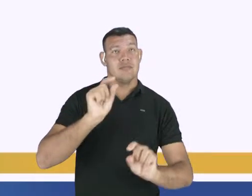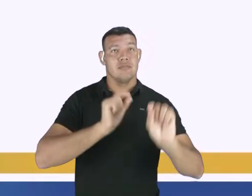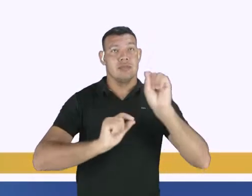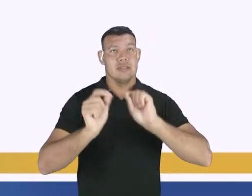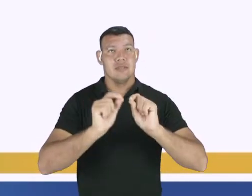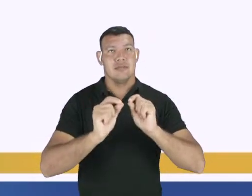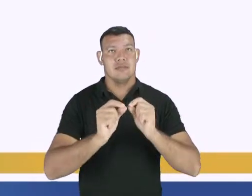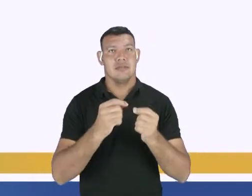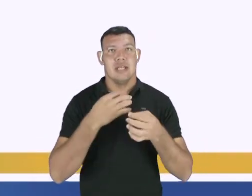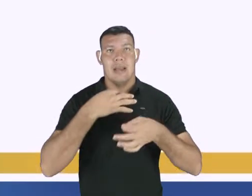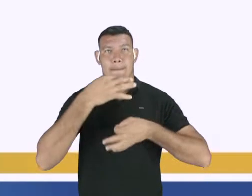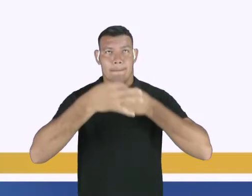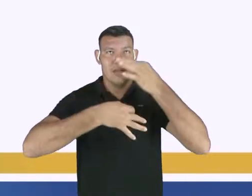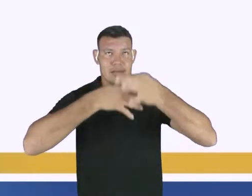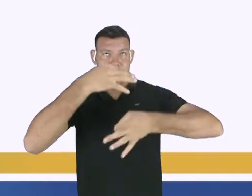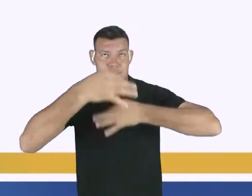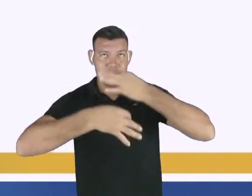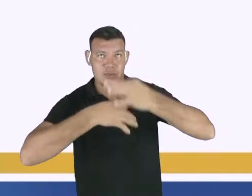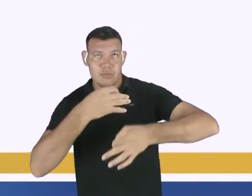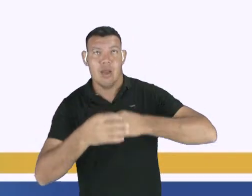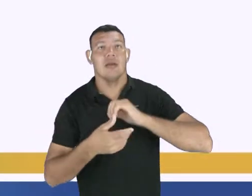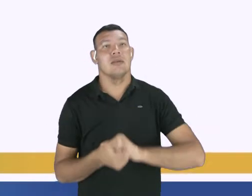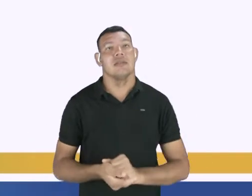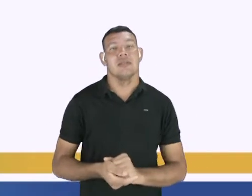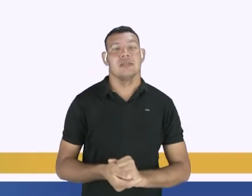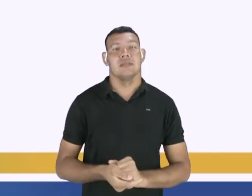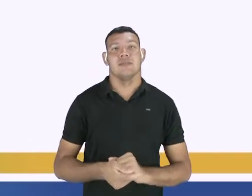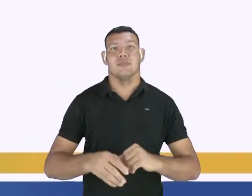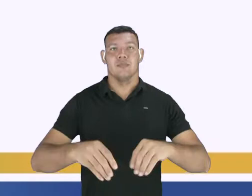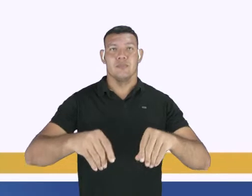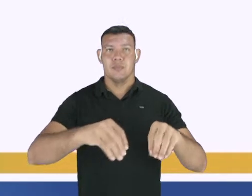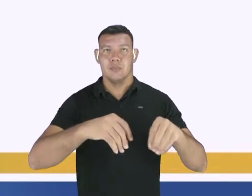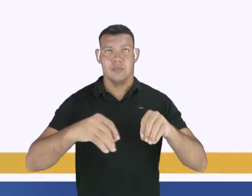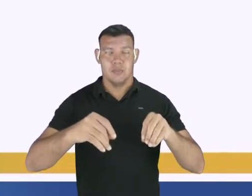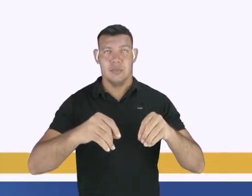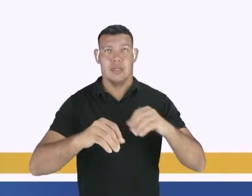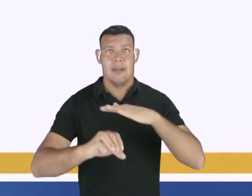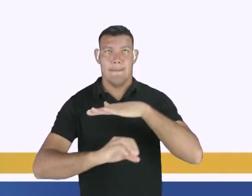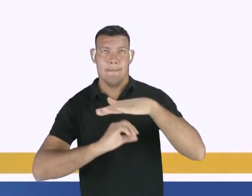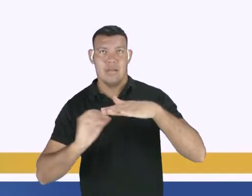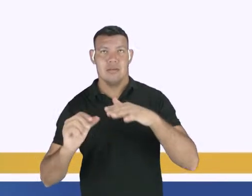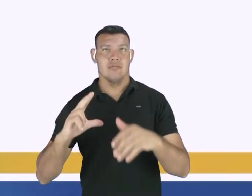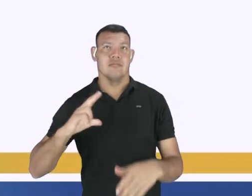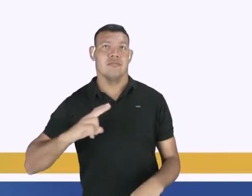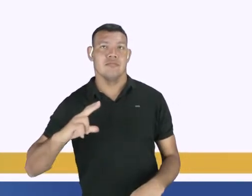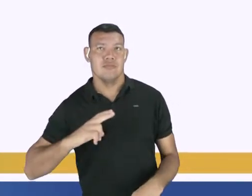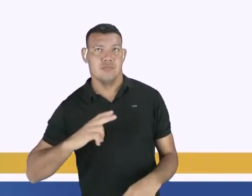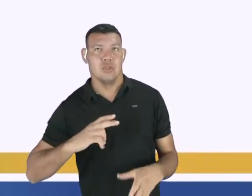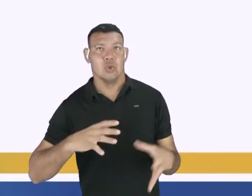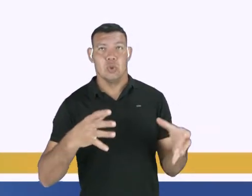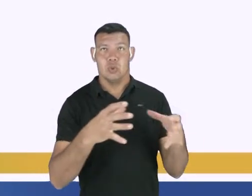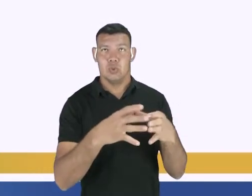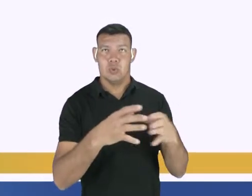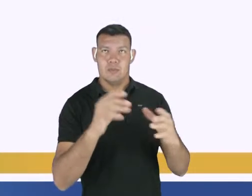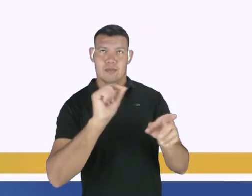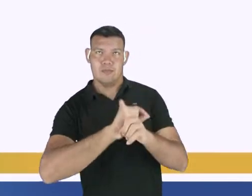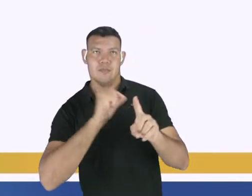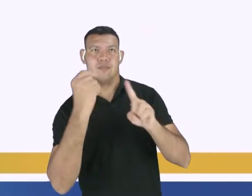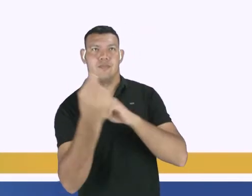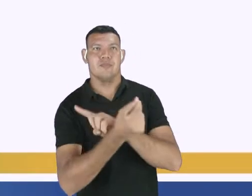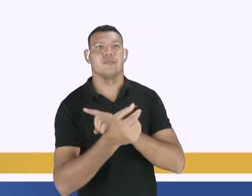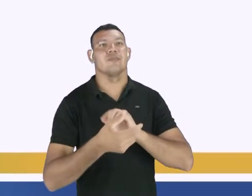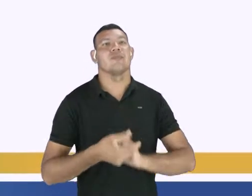Todavia, entre os socialistas havia divergência a respeito de qual estratégia deveria ser empregada na luta contra o